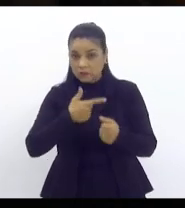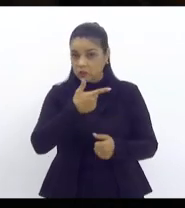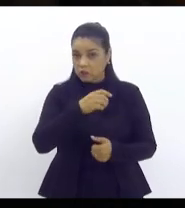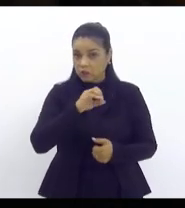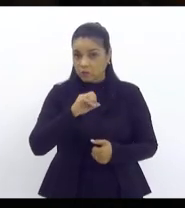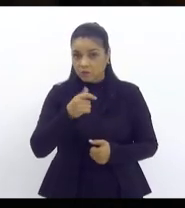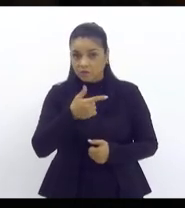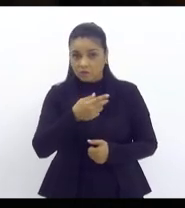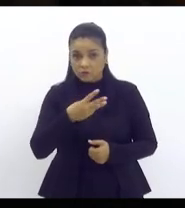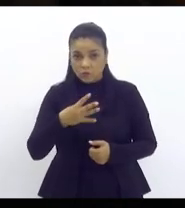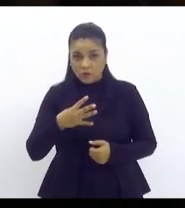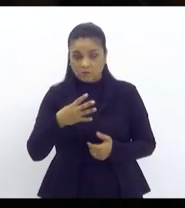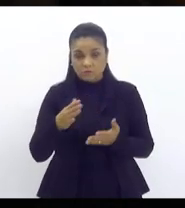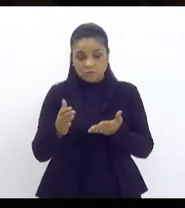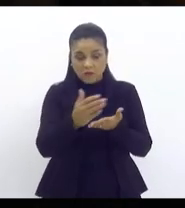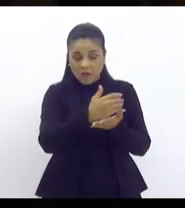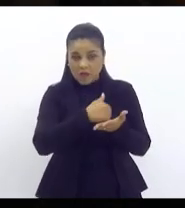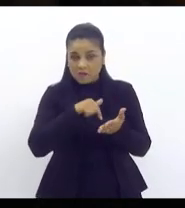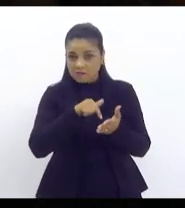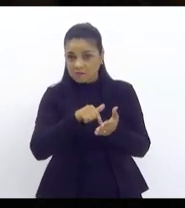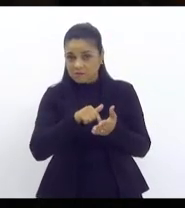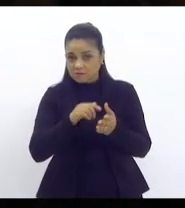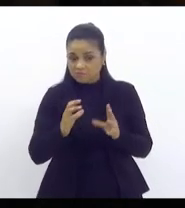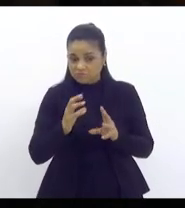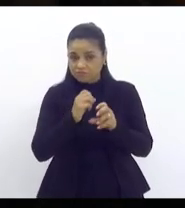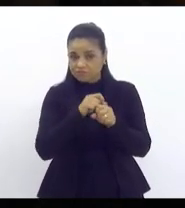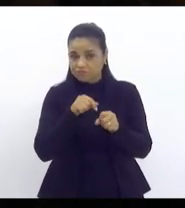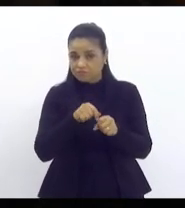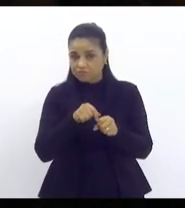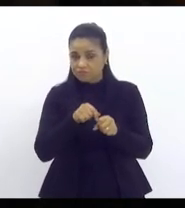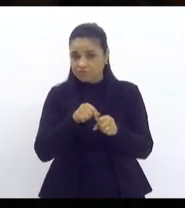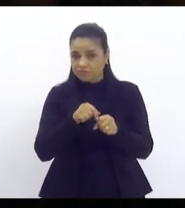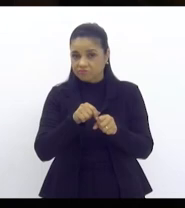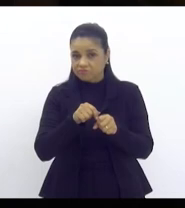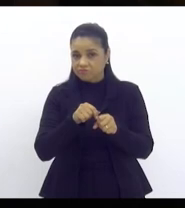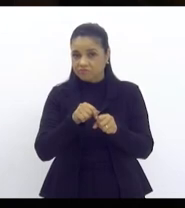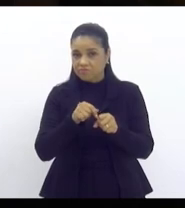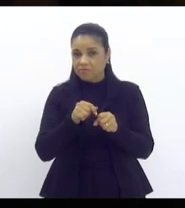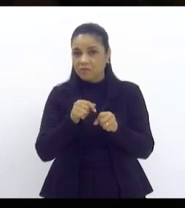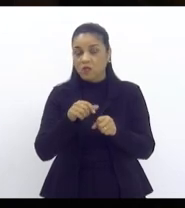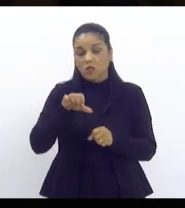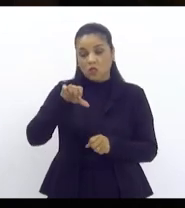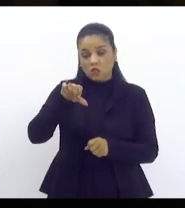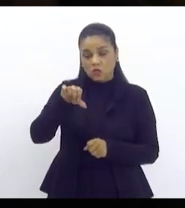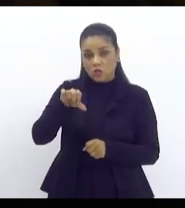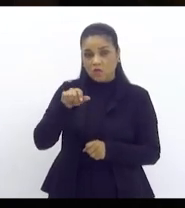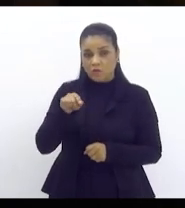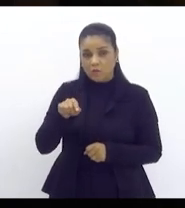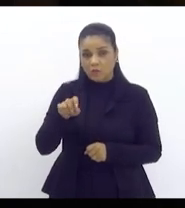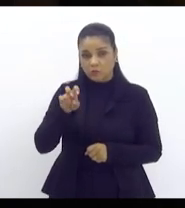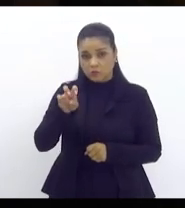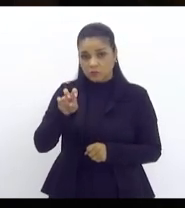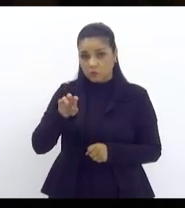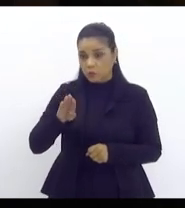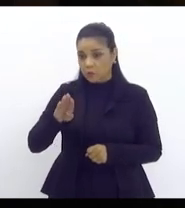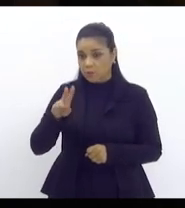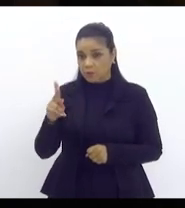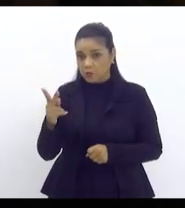uma receita corrente líquida prevista na piloa de 9,5